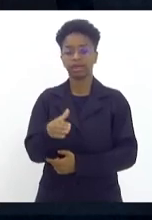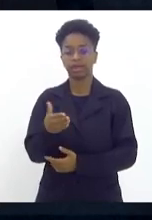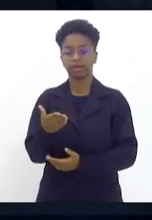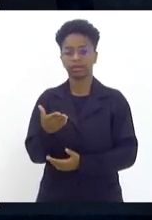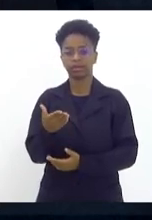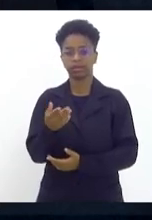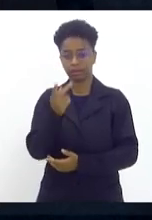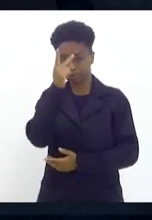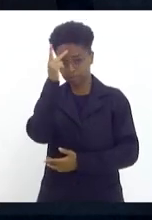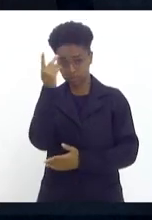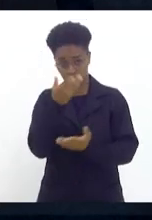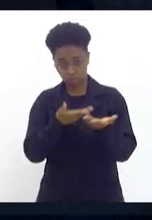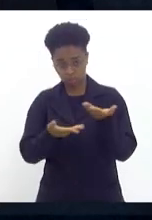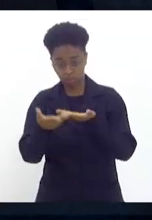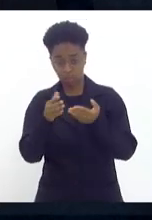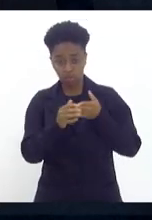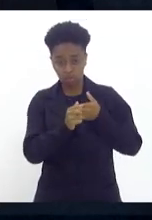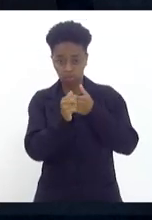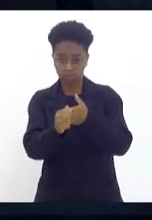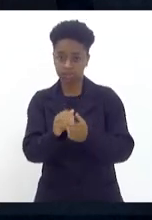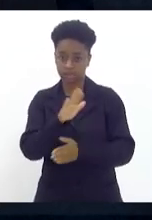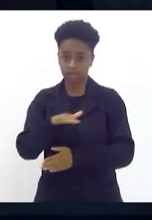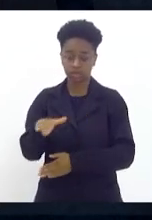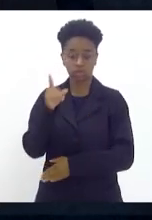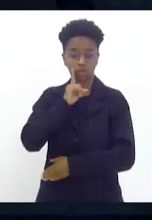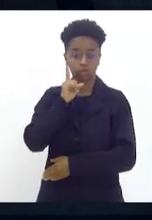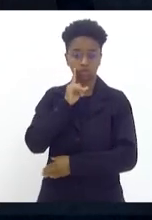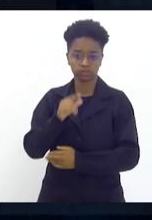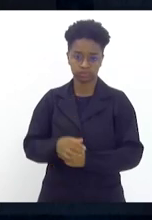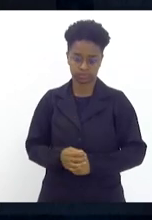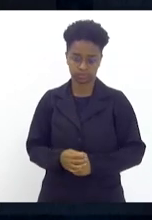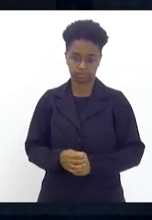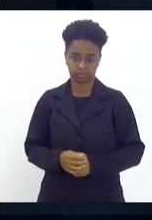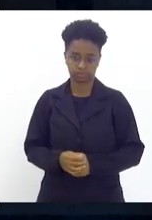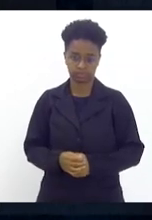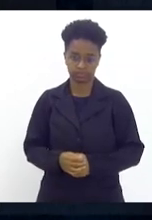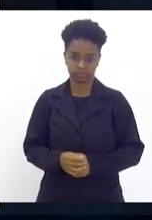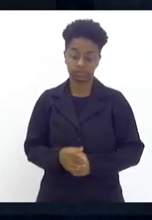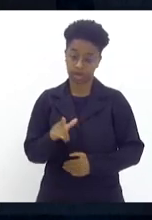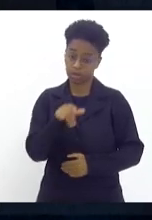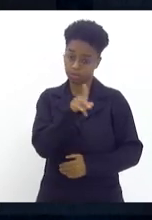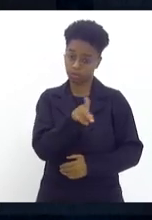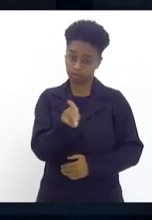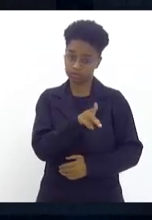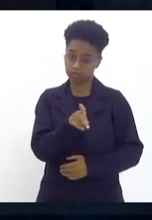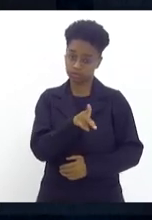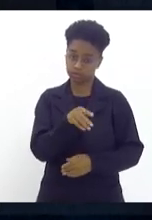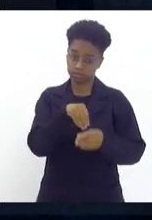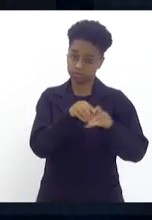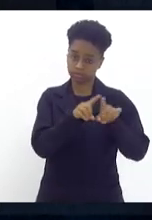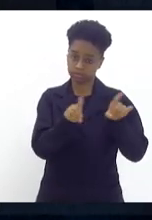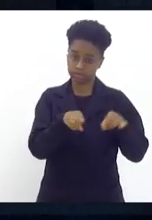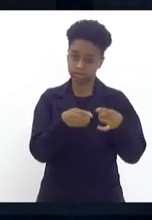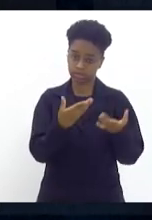está conduzindo essa criança no dia a dia? É o professor que está na sala de aula.